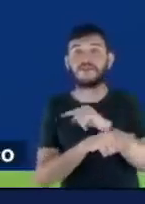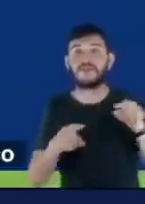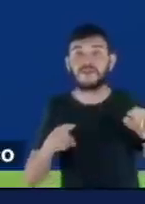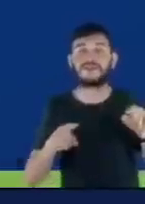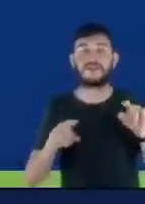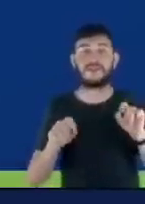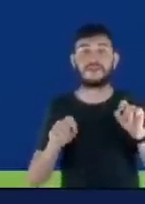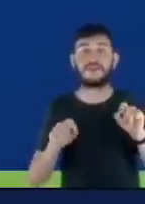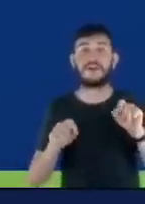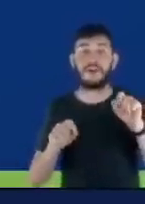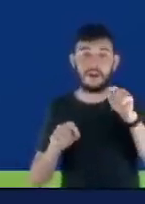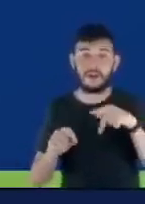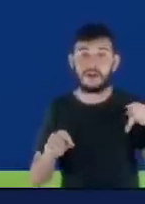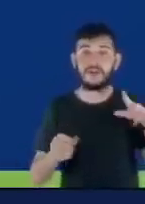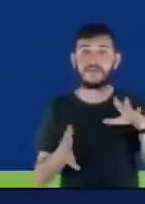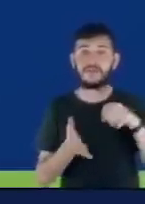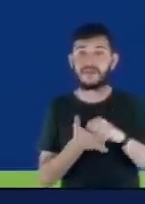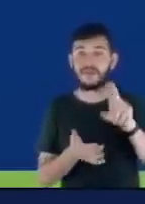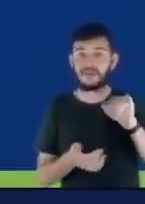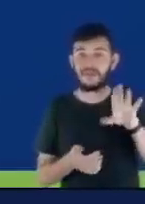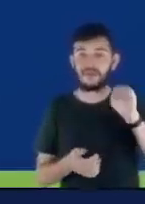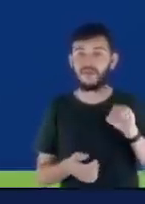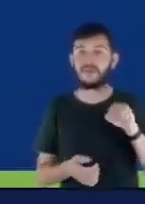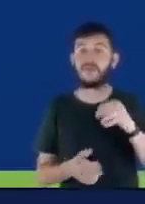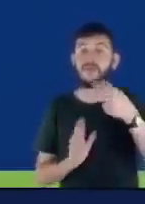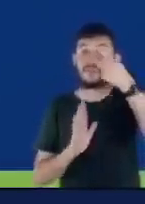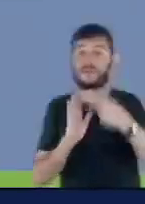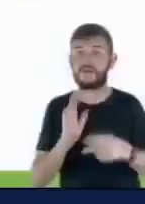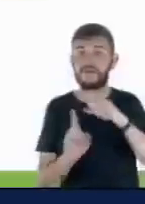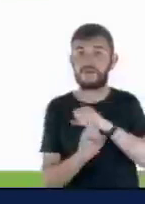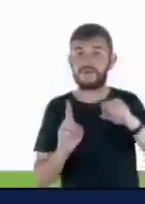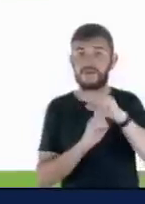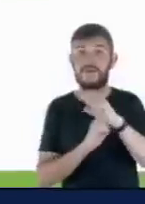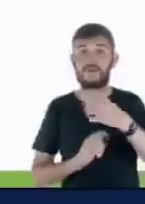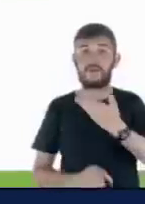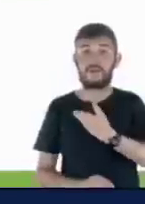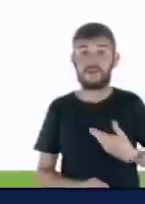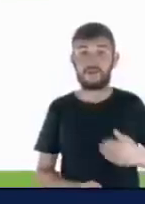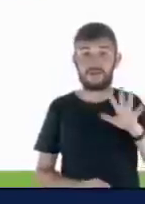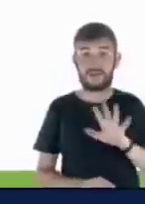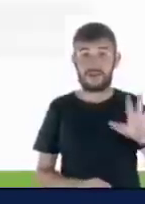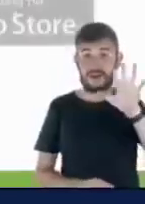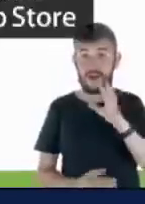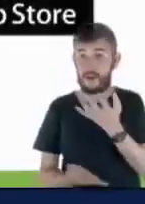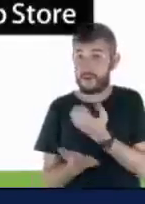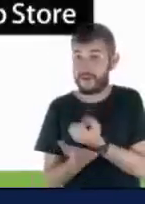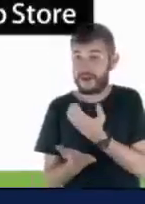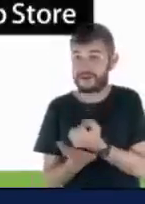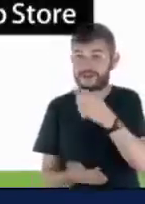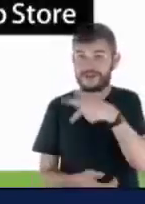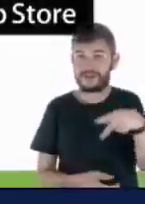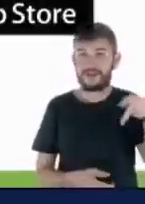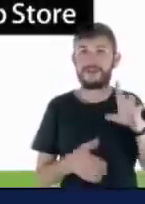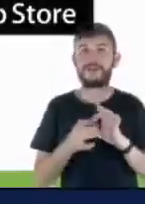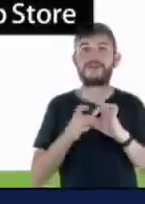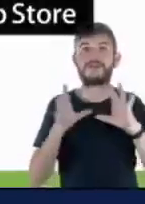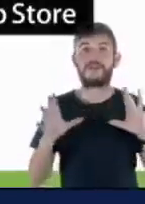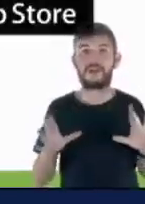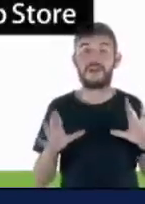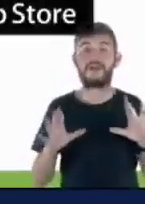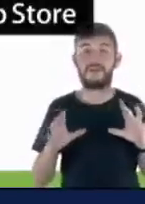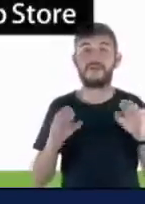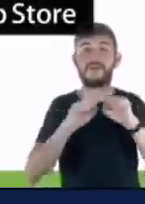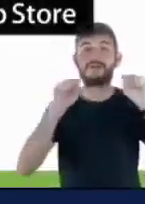ao Cadastro Único para programas sociais do Governo Federal. Baixe agora o aplicativo do Cadastro Único, disponível nas